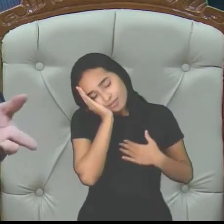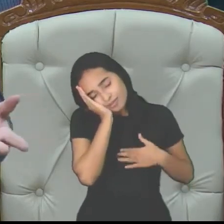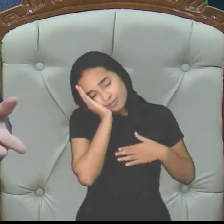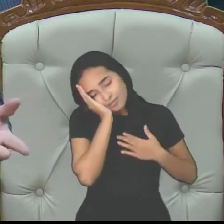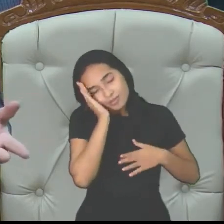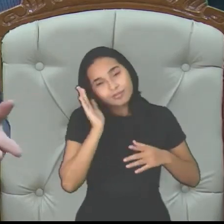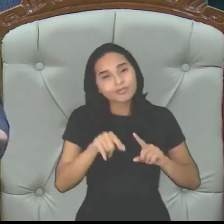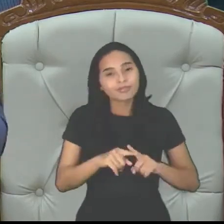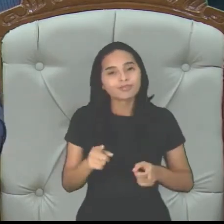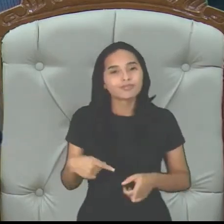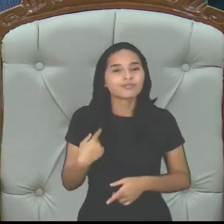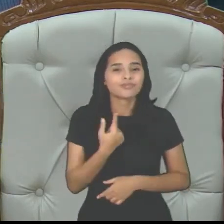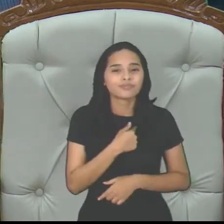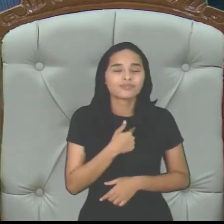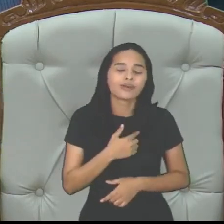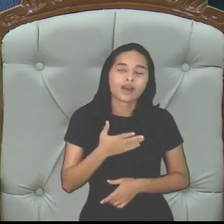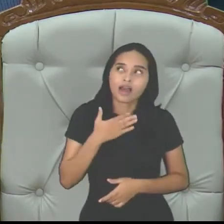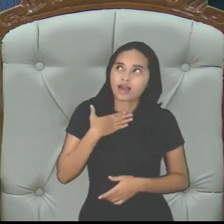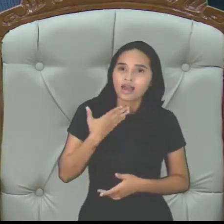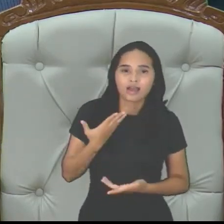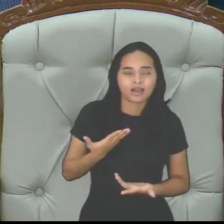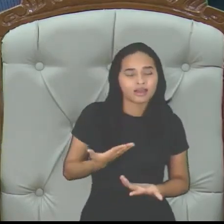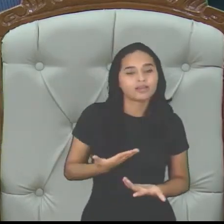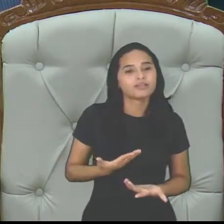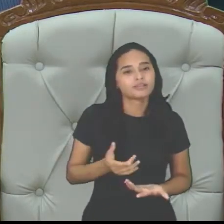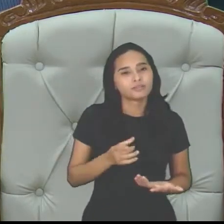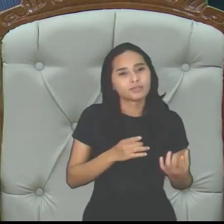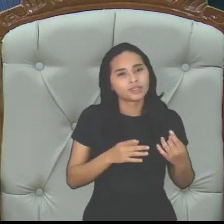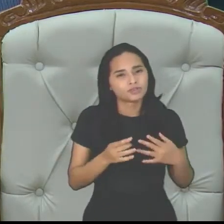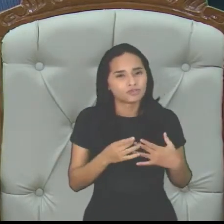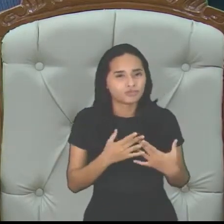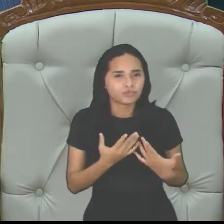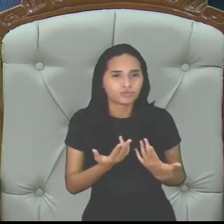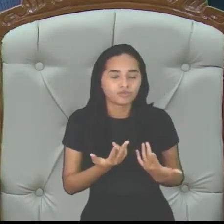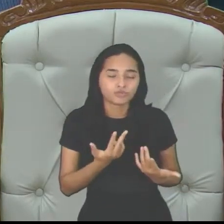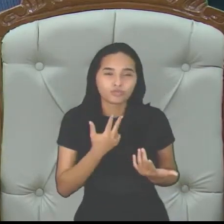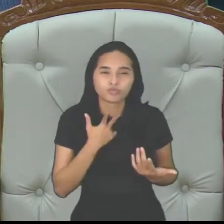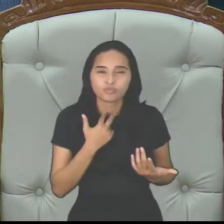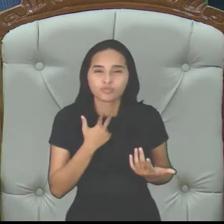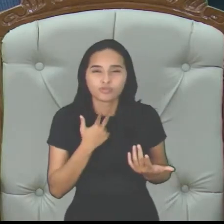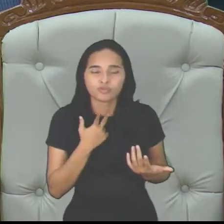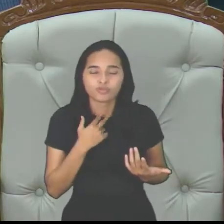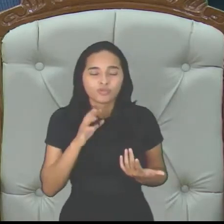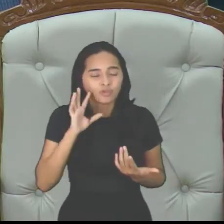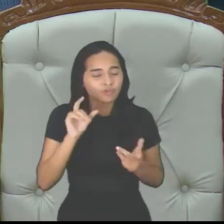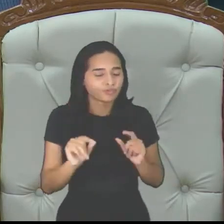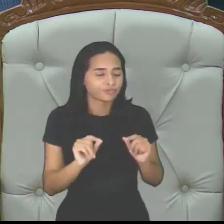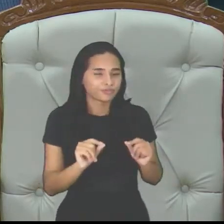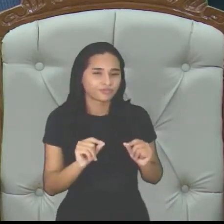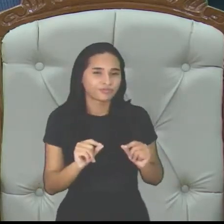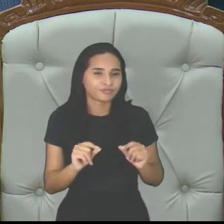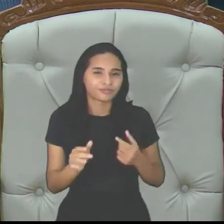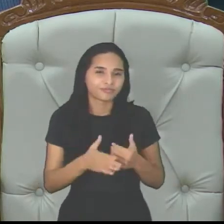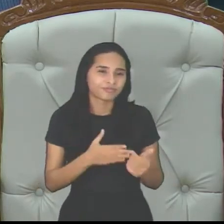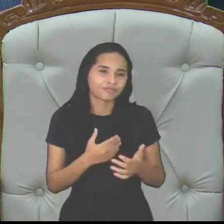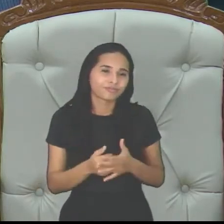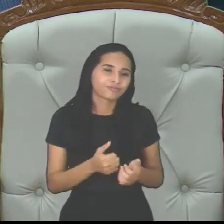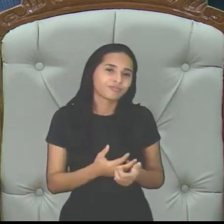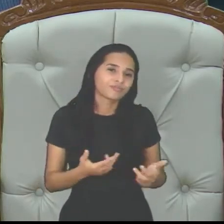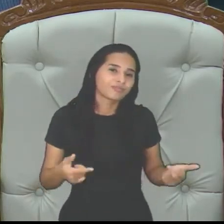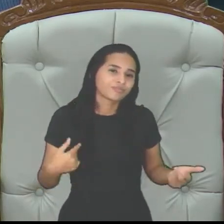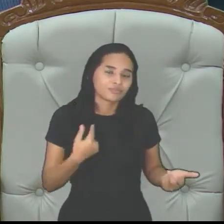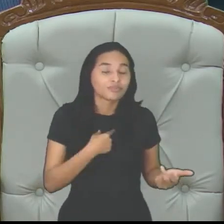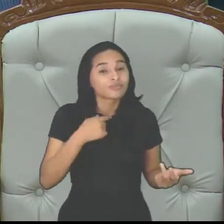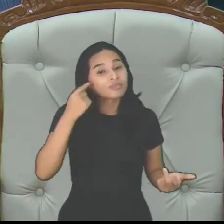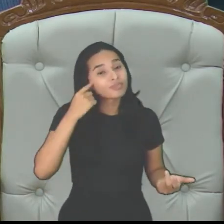Mas nós estamos assustados. Não pode cair qualquer coisa, a gente já pensa que